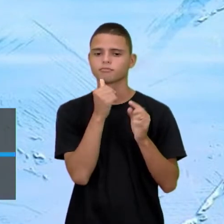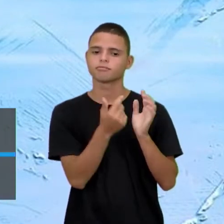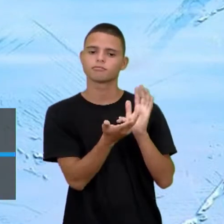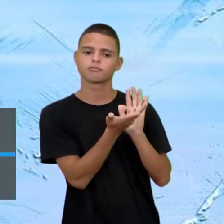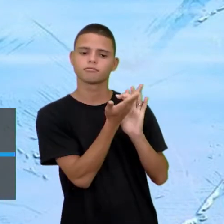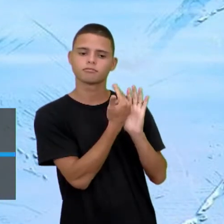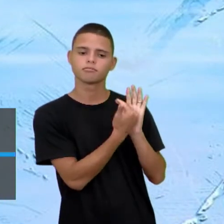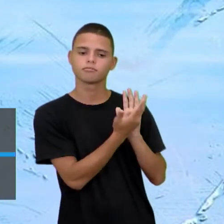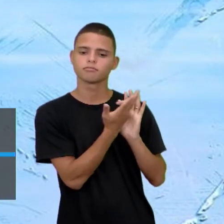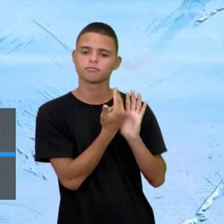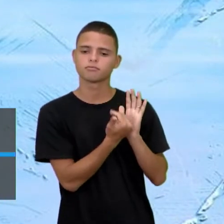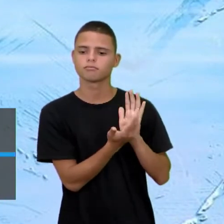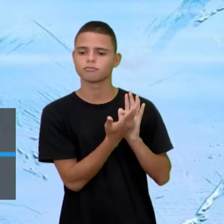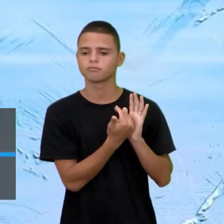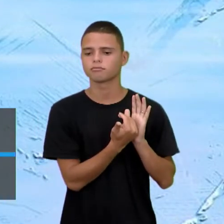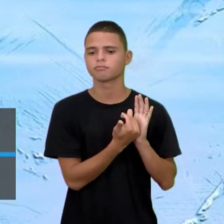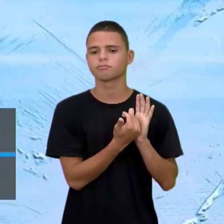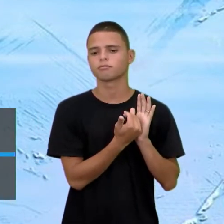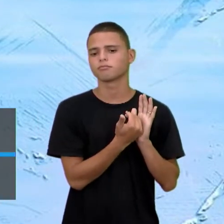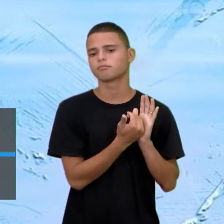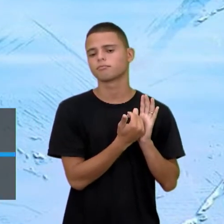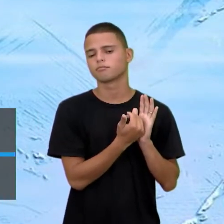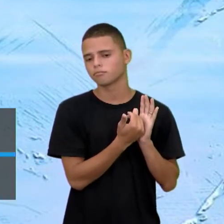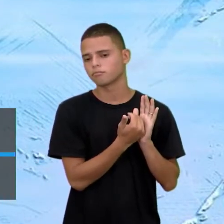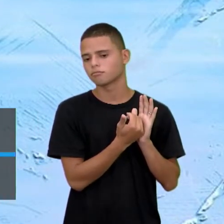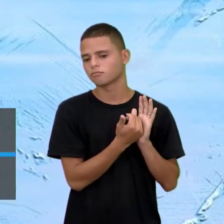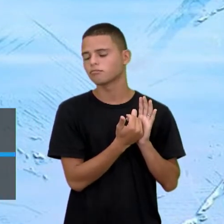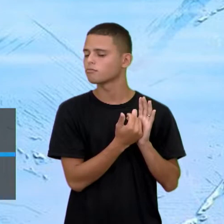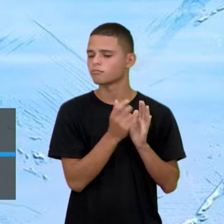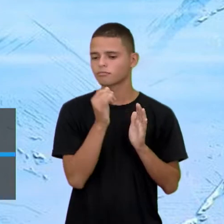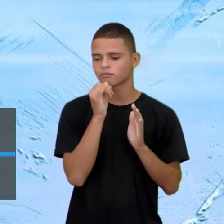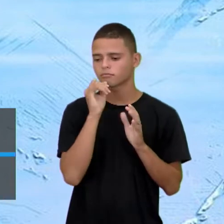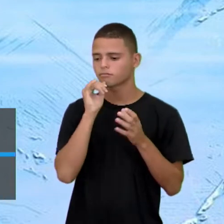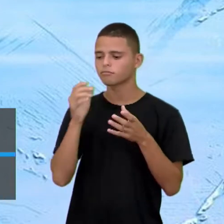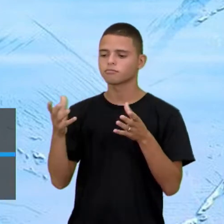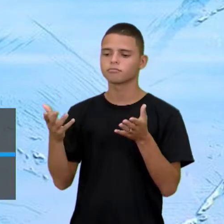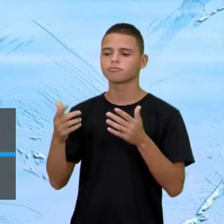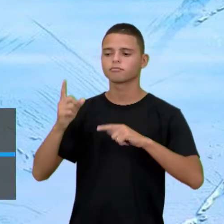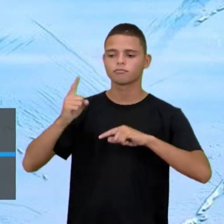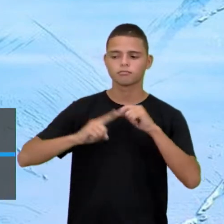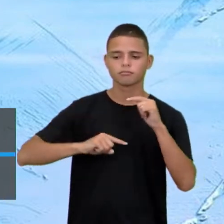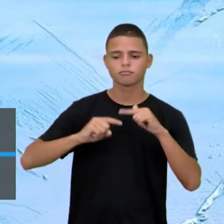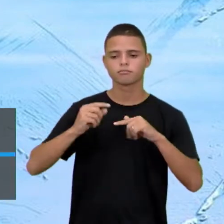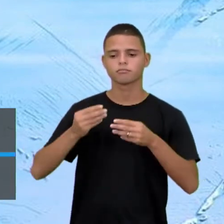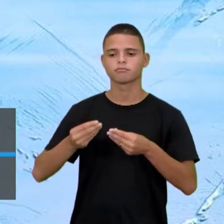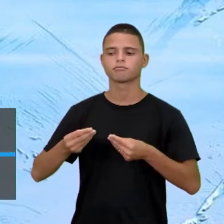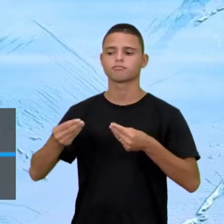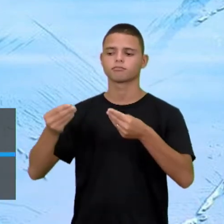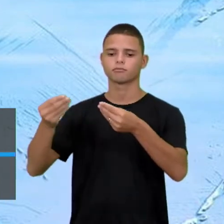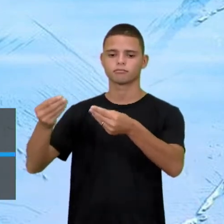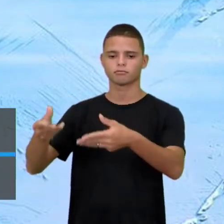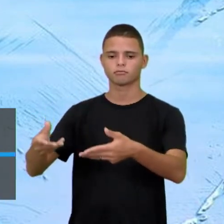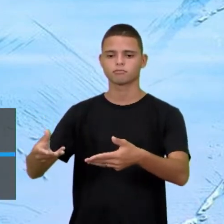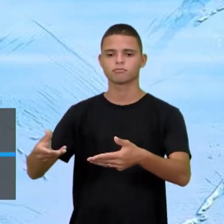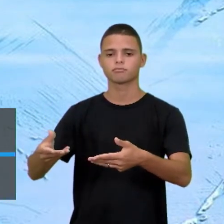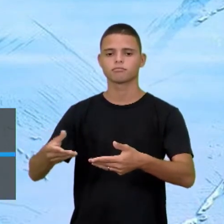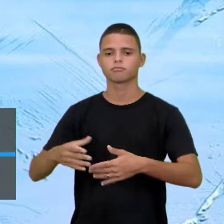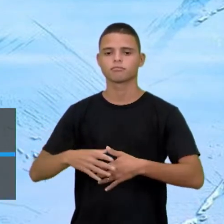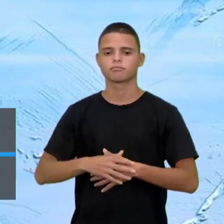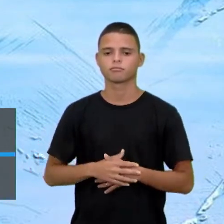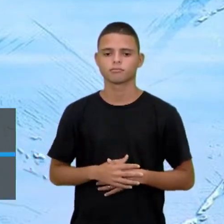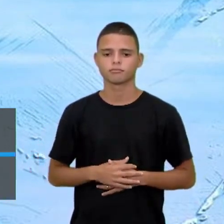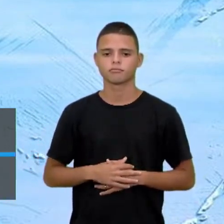a forma, né, a forma como o produto é entregue para o... Nossa, tô falando a câmera errada. Nossa, tô